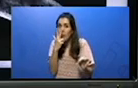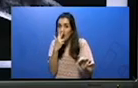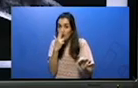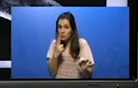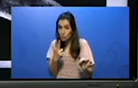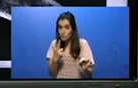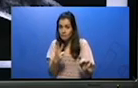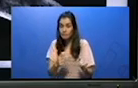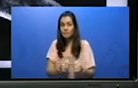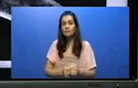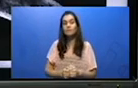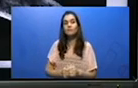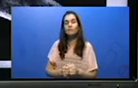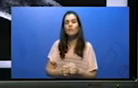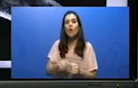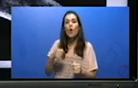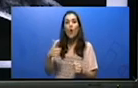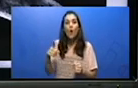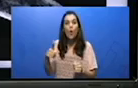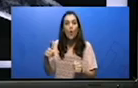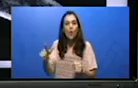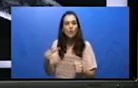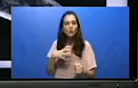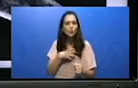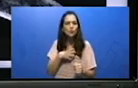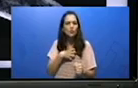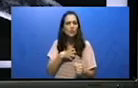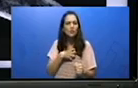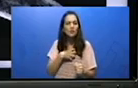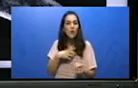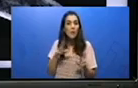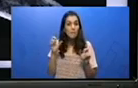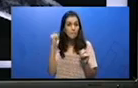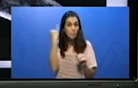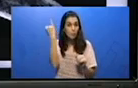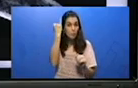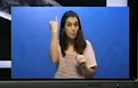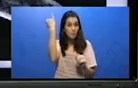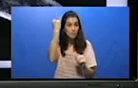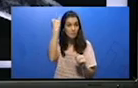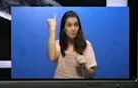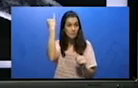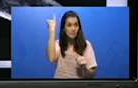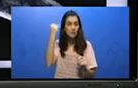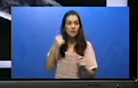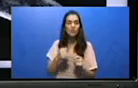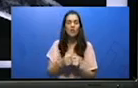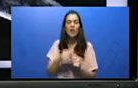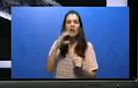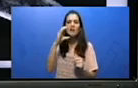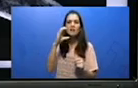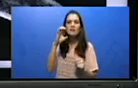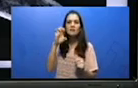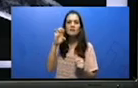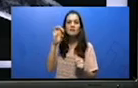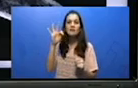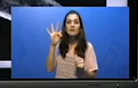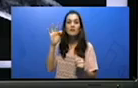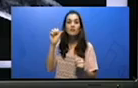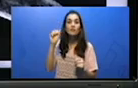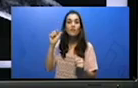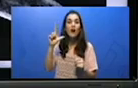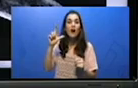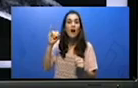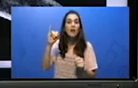Outro aspecto muito importante que começou com os plateumintos é o processo de cefalização. Já perceberam que na nossa cabeça